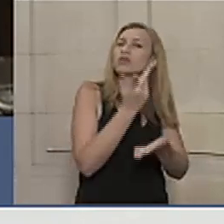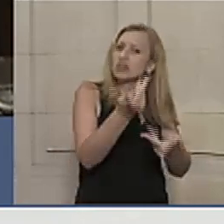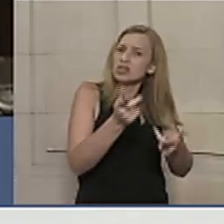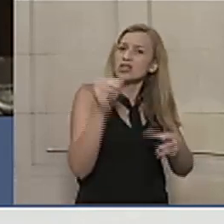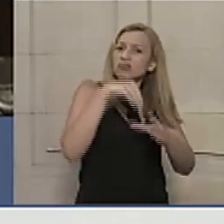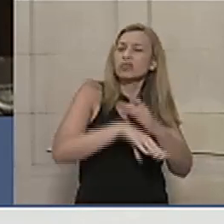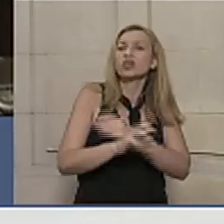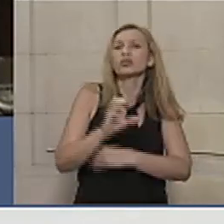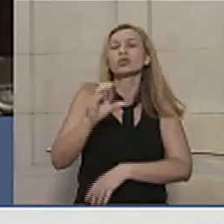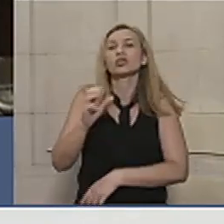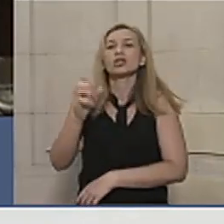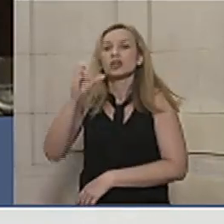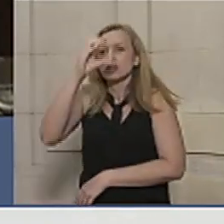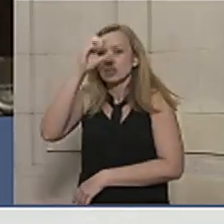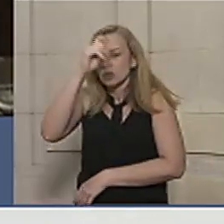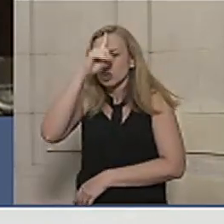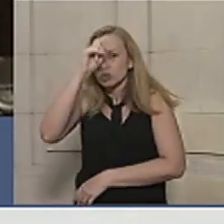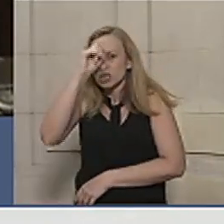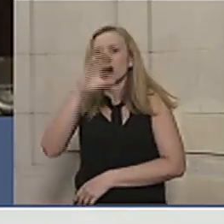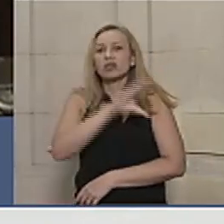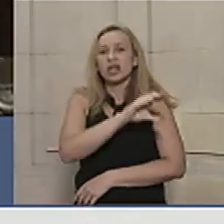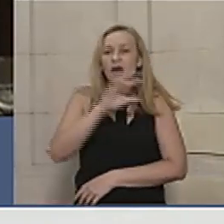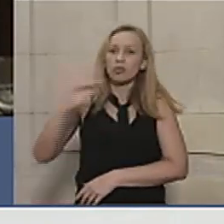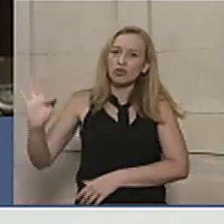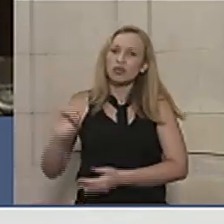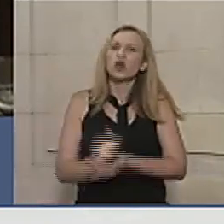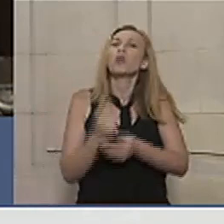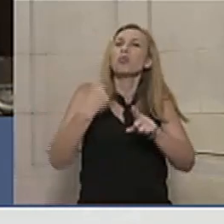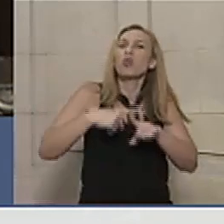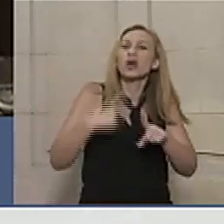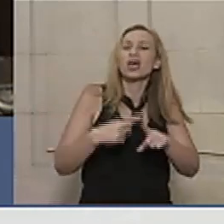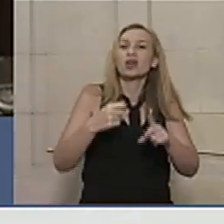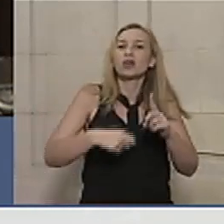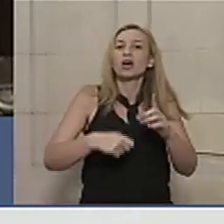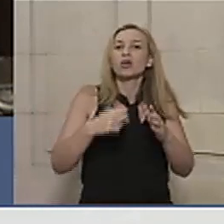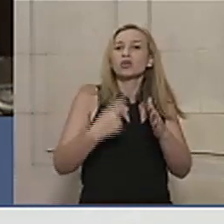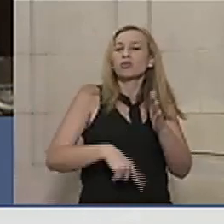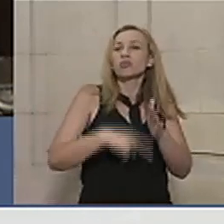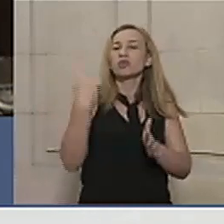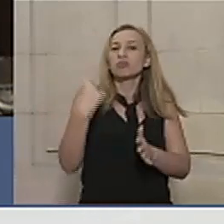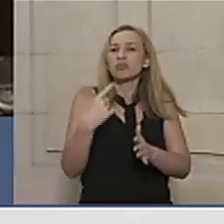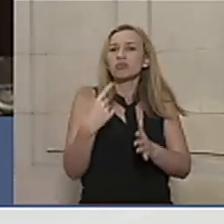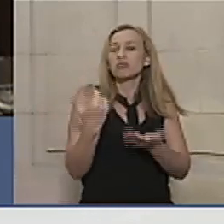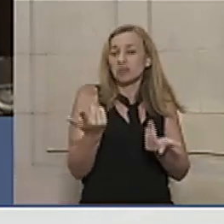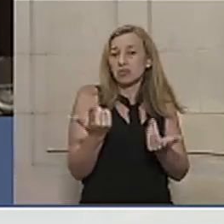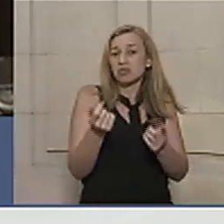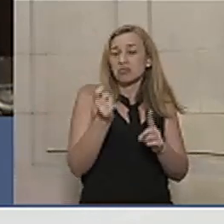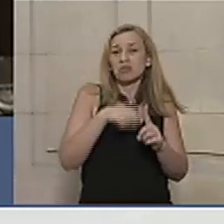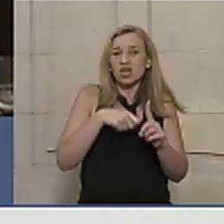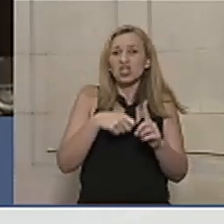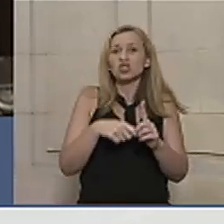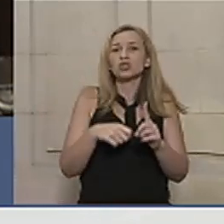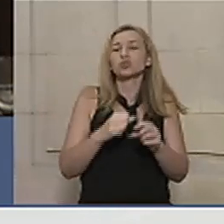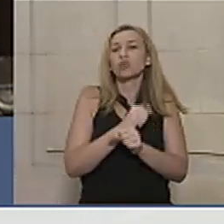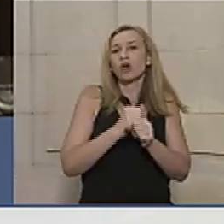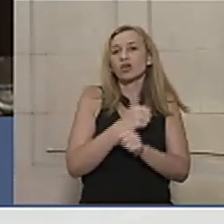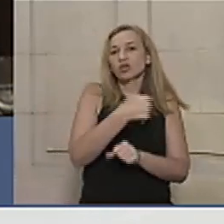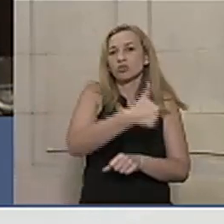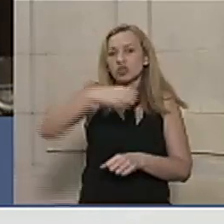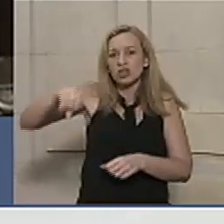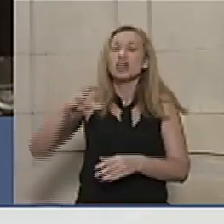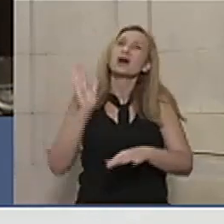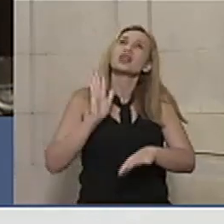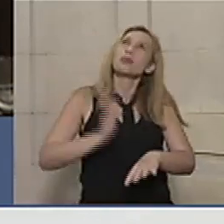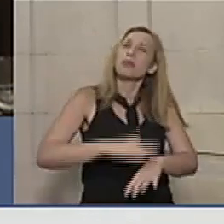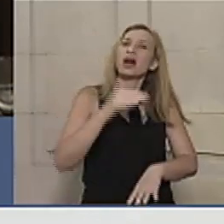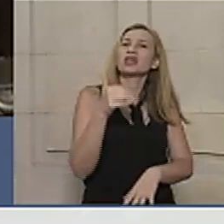ocorre em Cabo Frio, né? Porque só no primeiro mês do ano de 2019 já temos